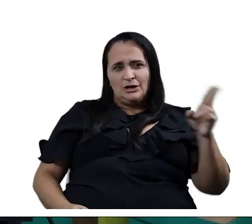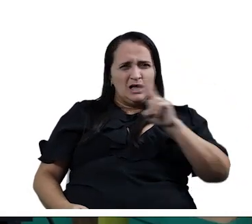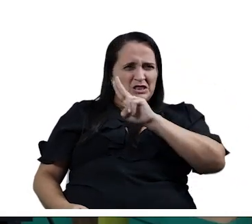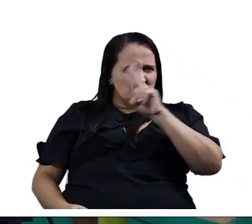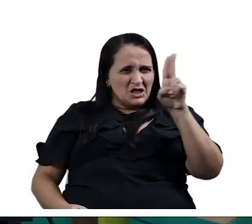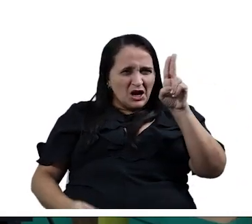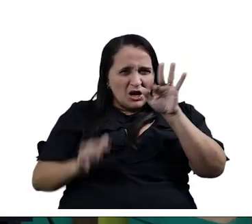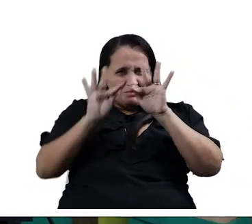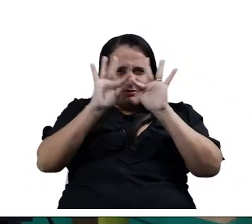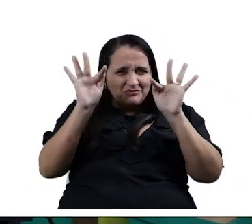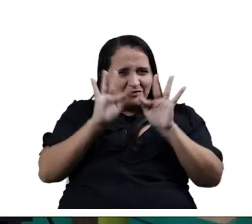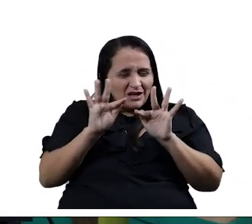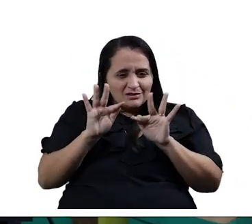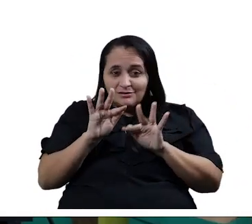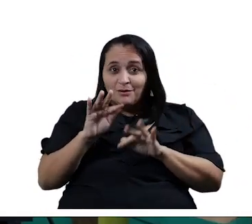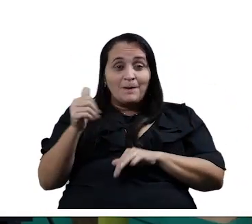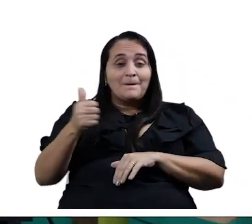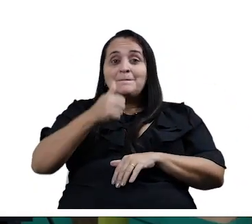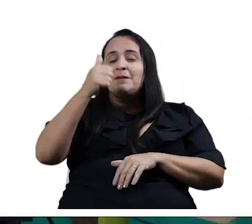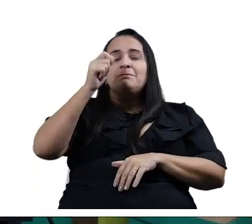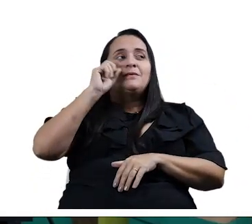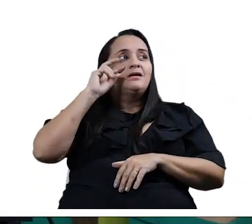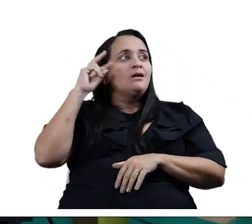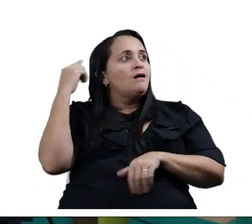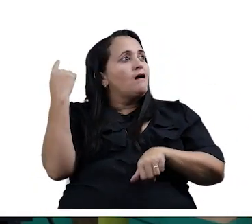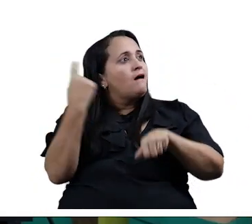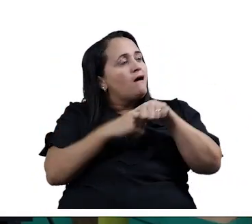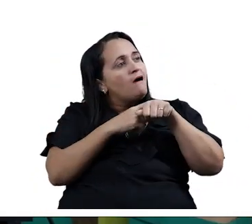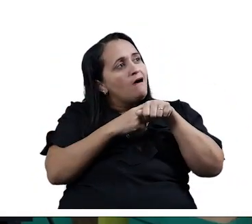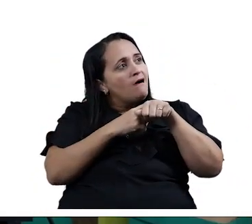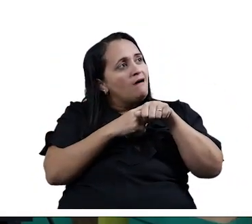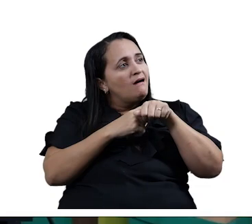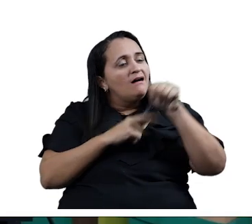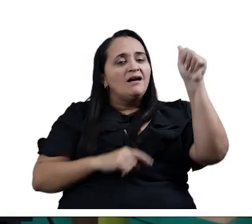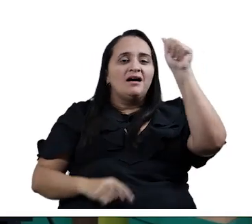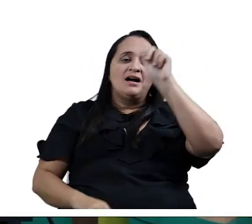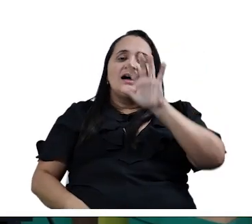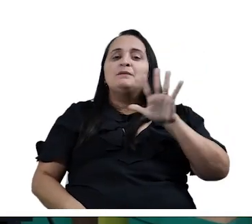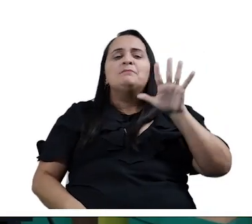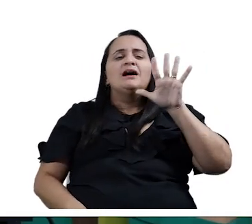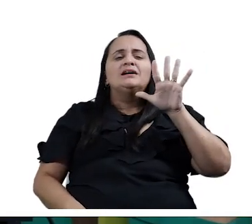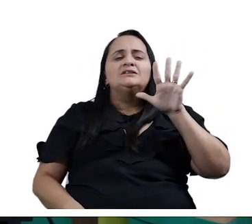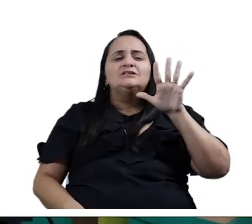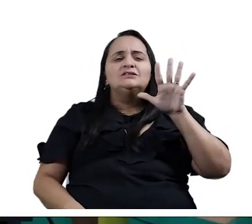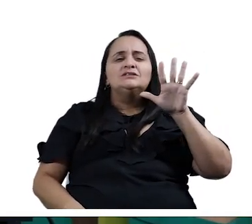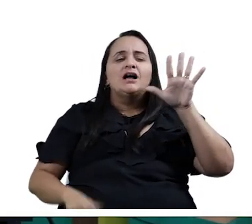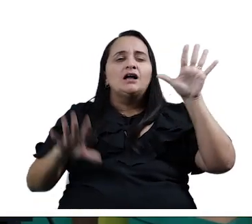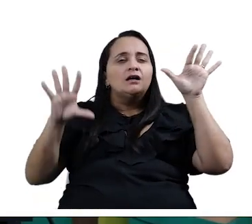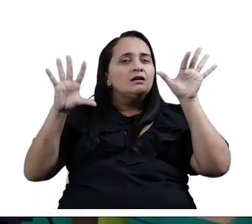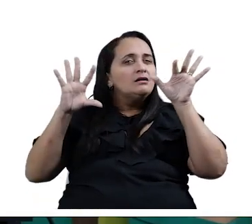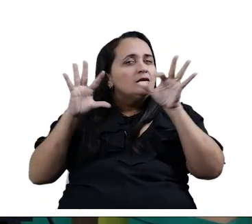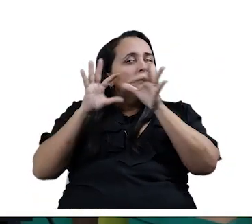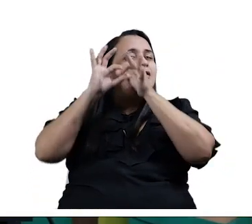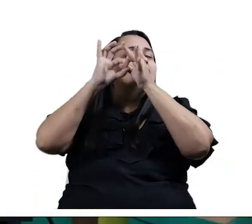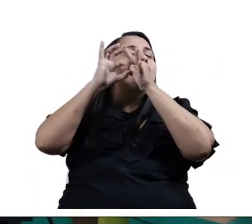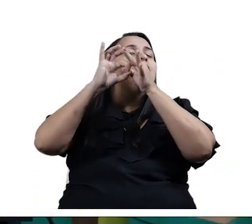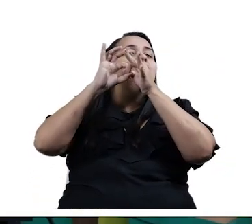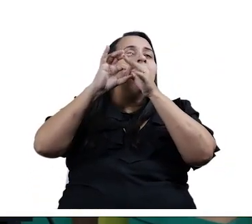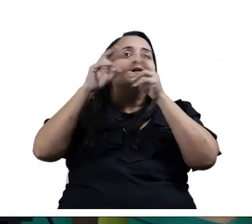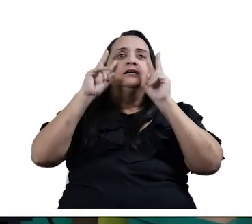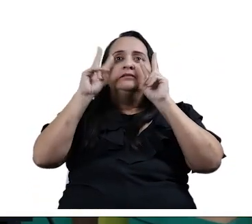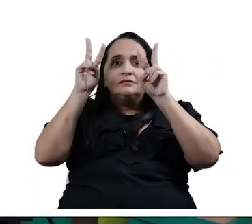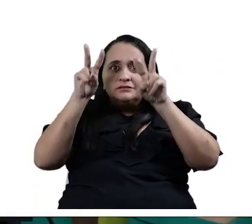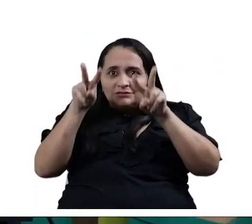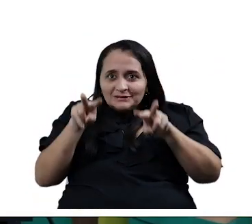a mensagem, não é o que está escrito, é a imagem. E a partir da imagem que você vê,